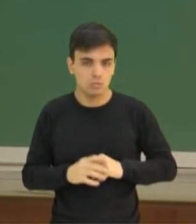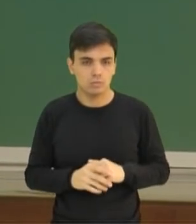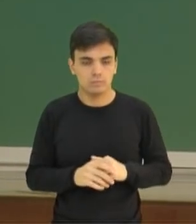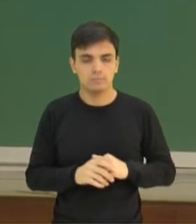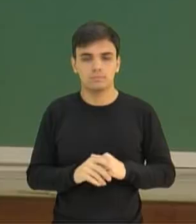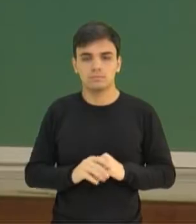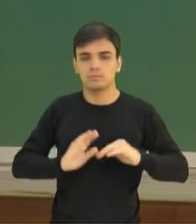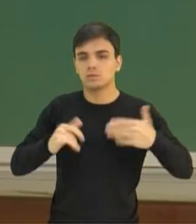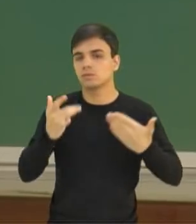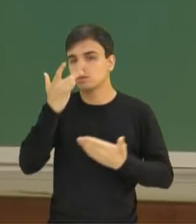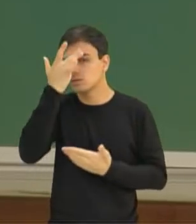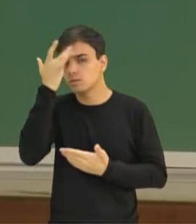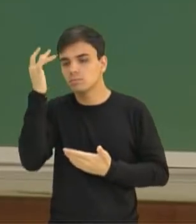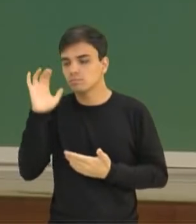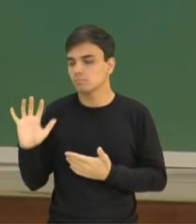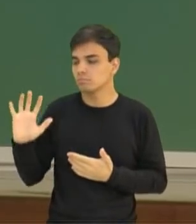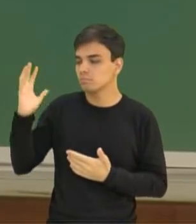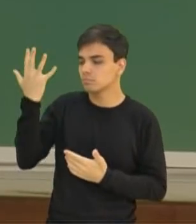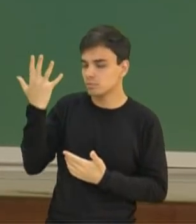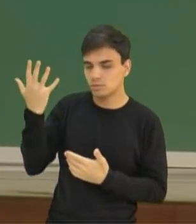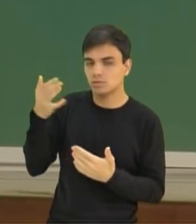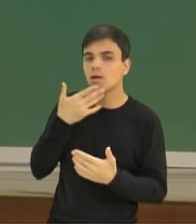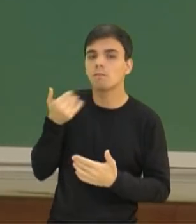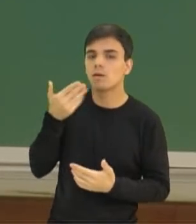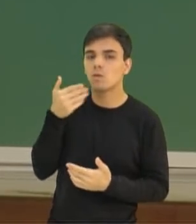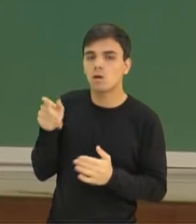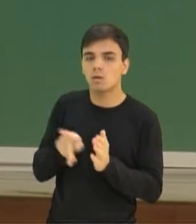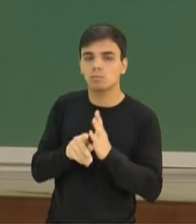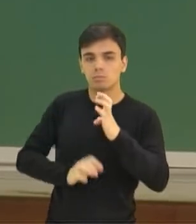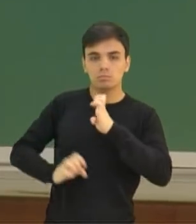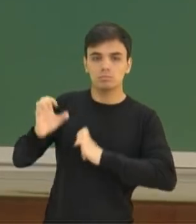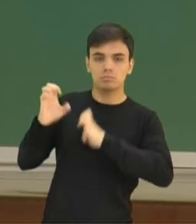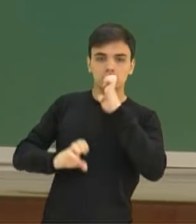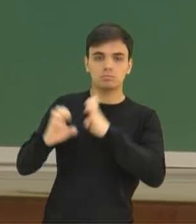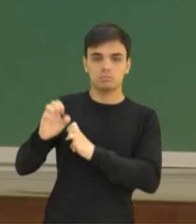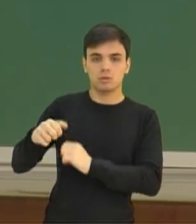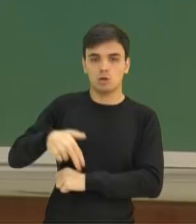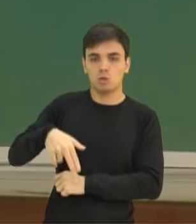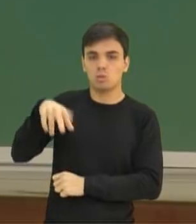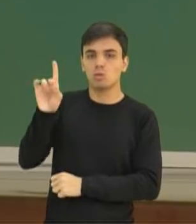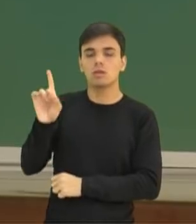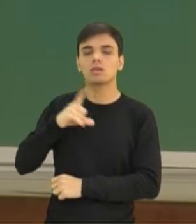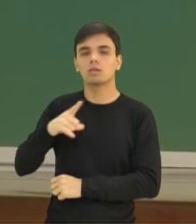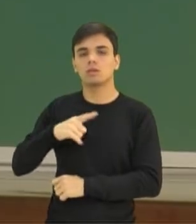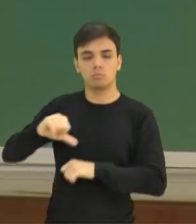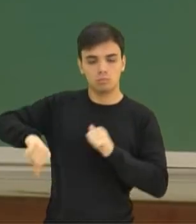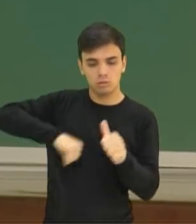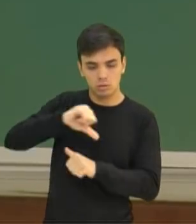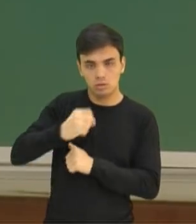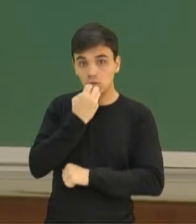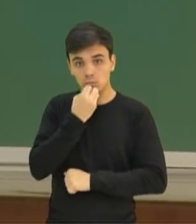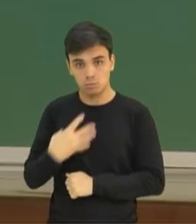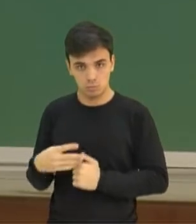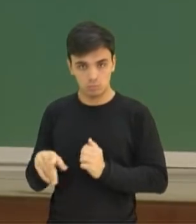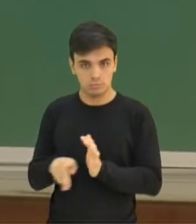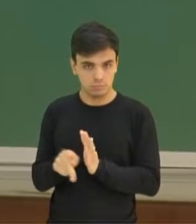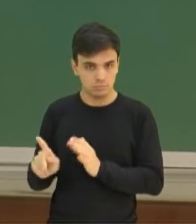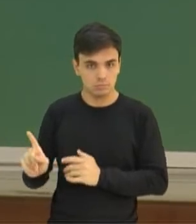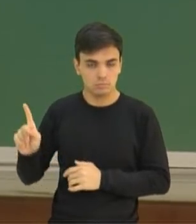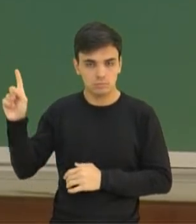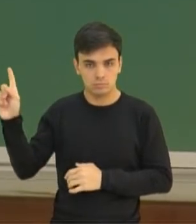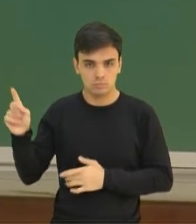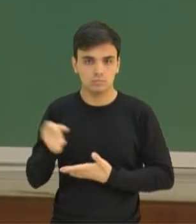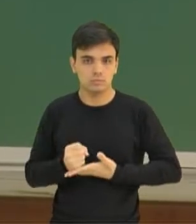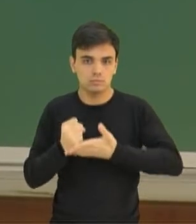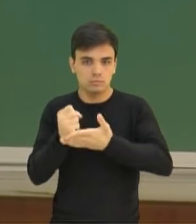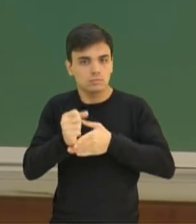está acontecendo ali uma melhora na industrialização do Nordeste, uma modificação positiva na industrialização da região,